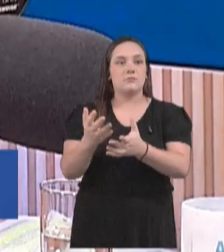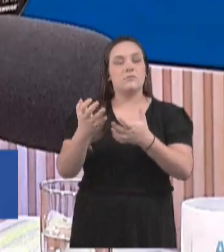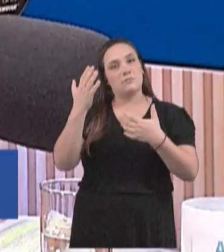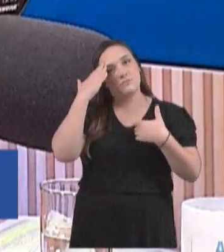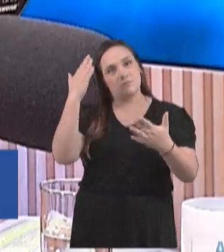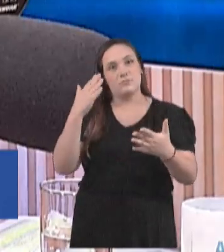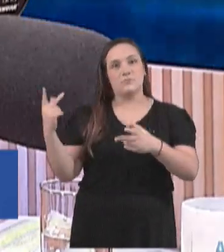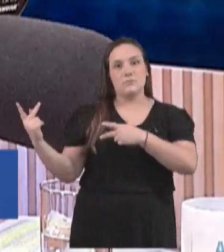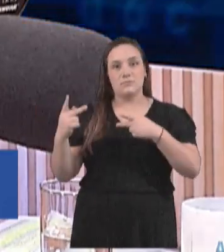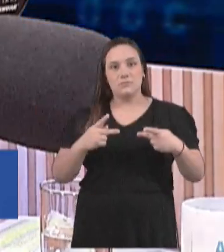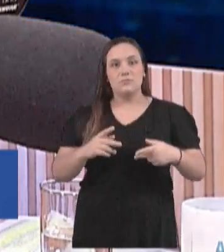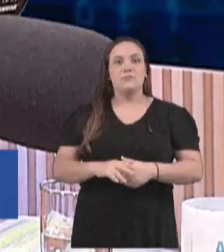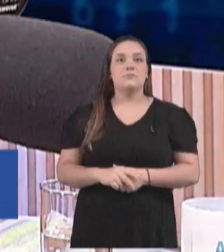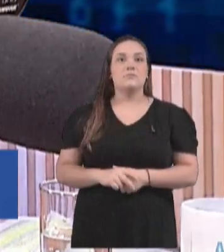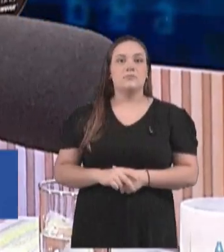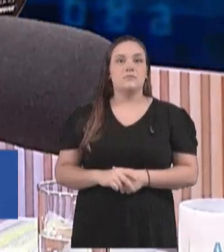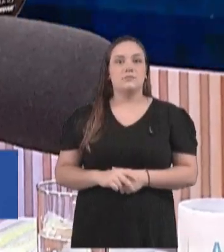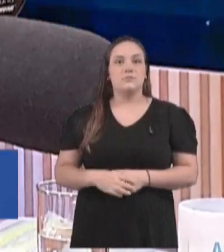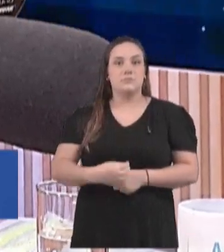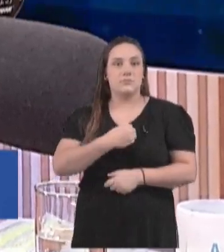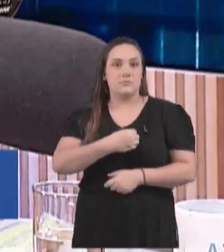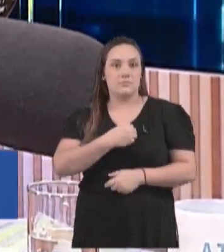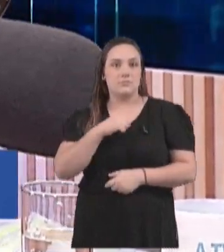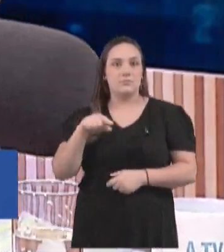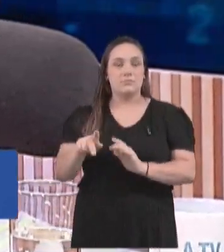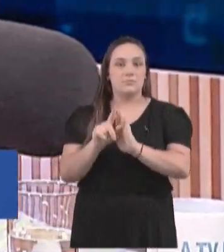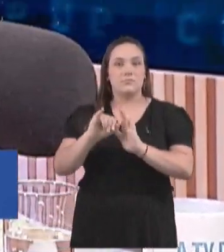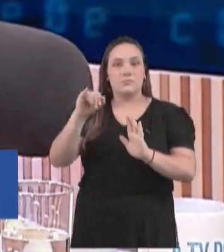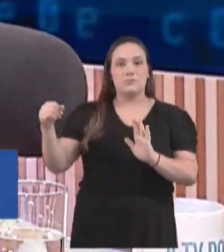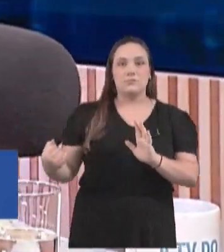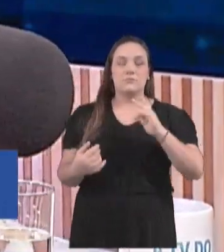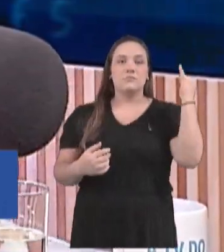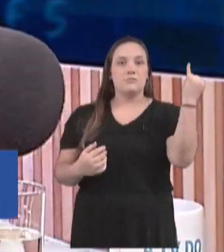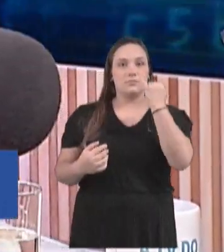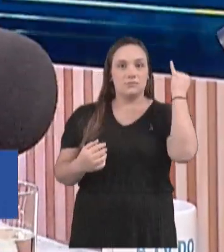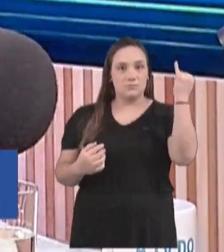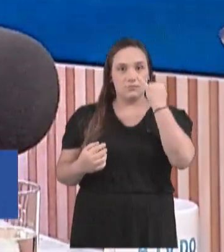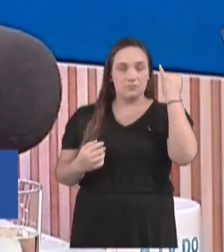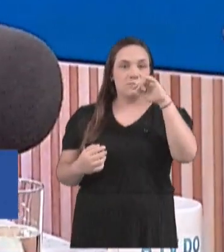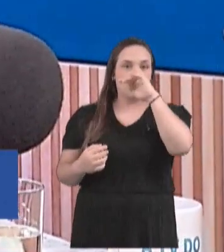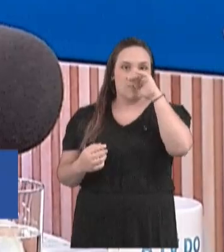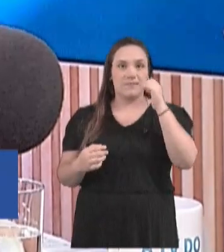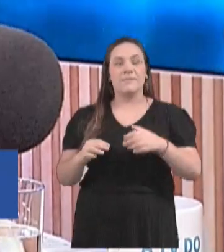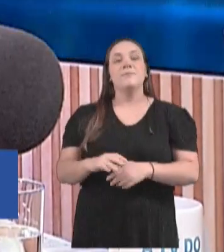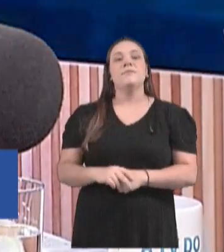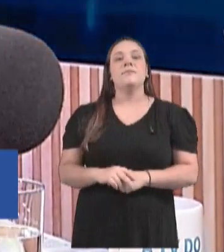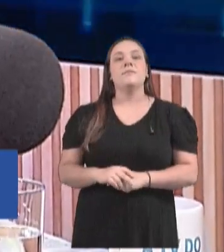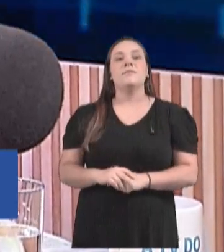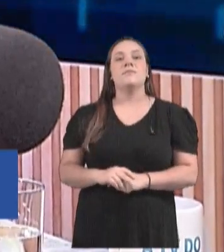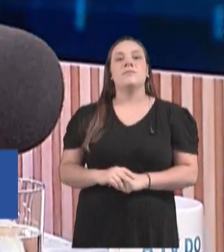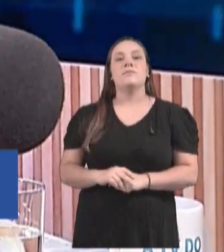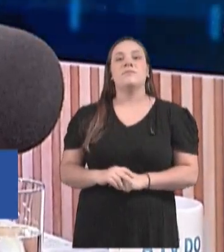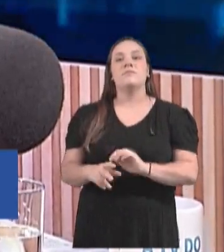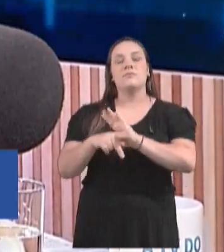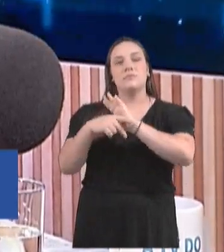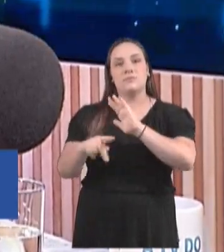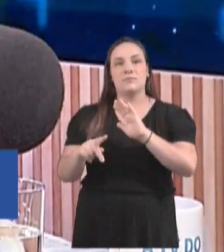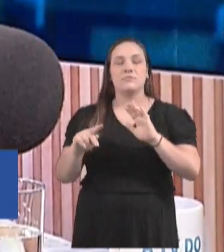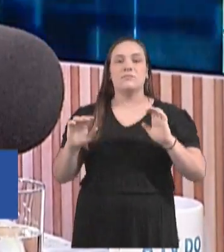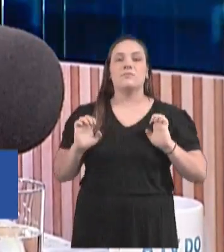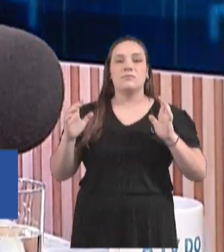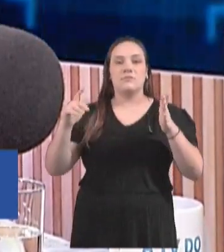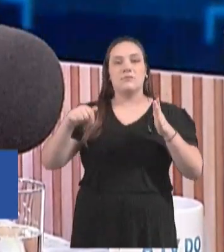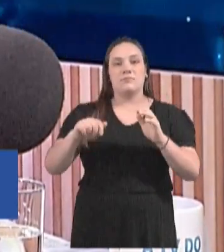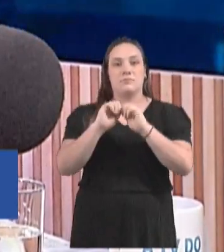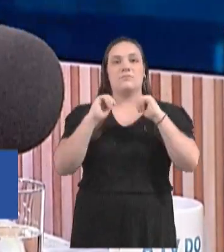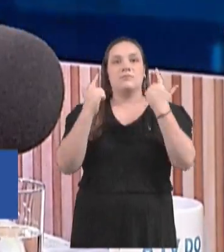pelo convite, Tiago, de participar desse programa tão importante que antecede os eventos aqui da Assembleia Legislativa. Nós já temos